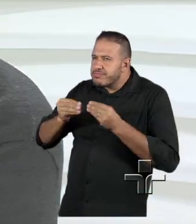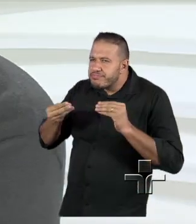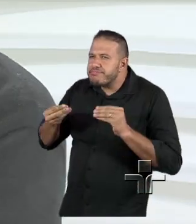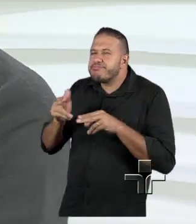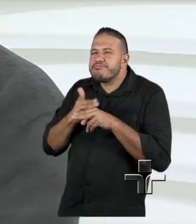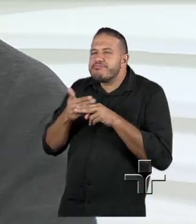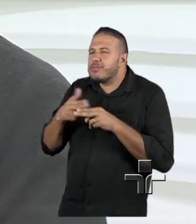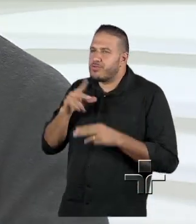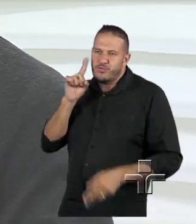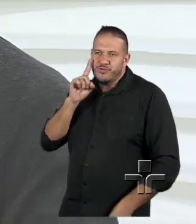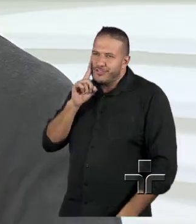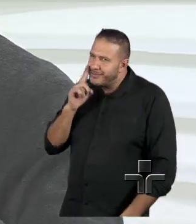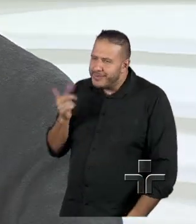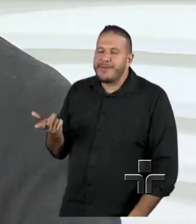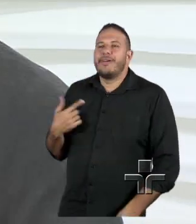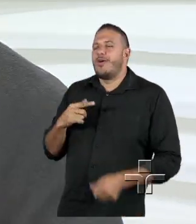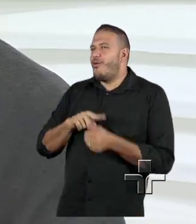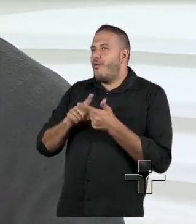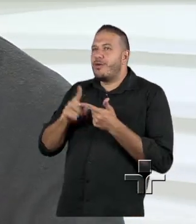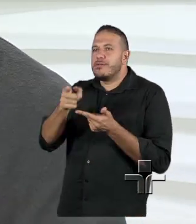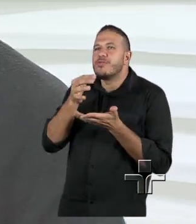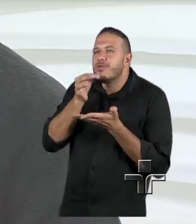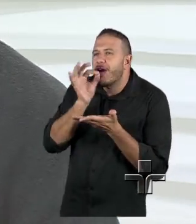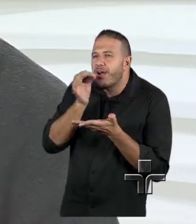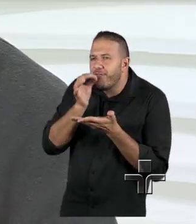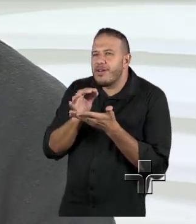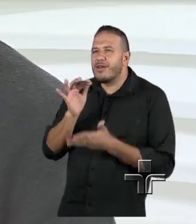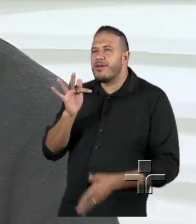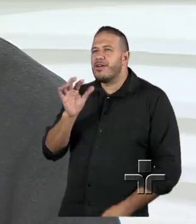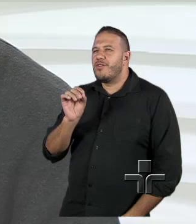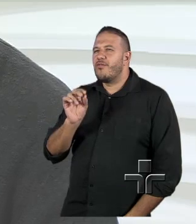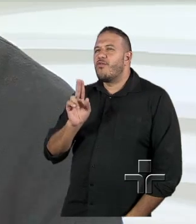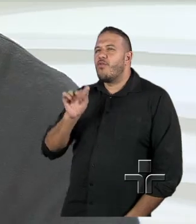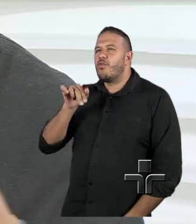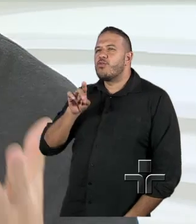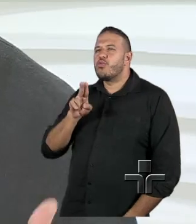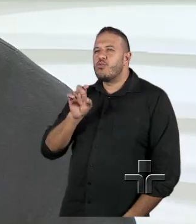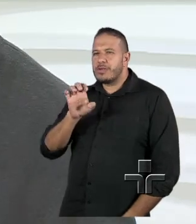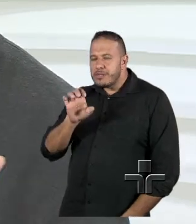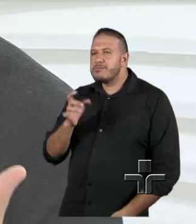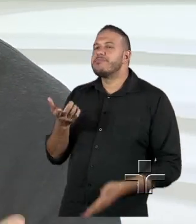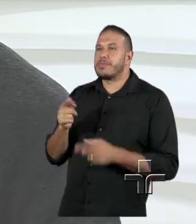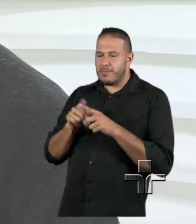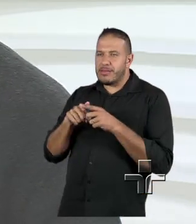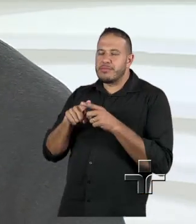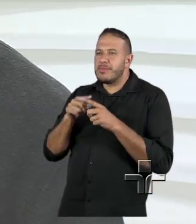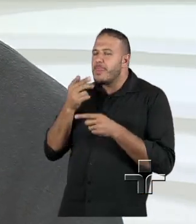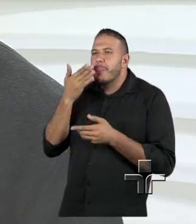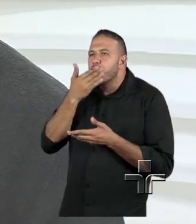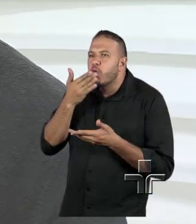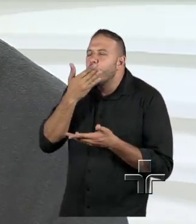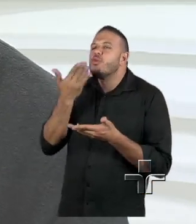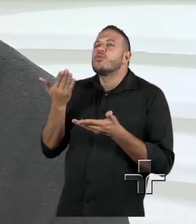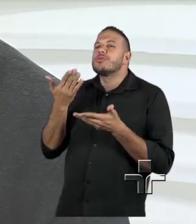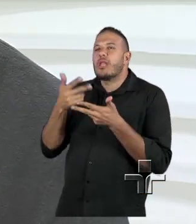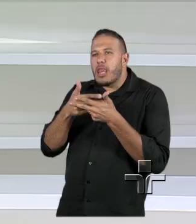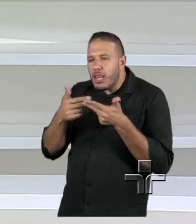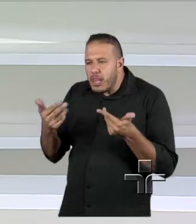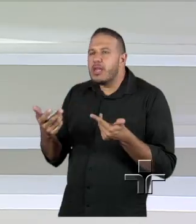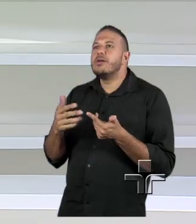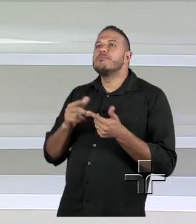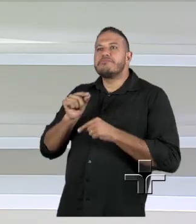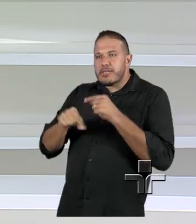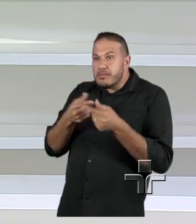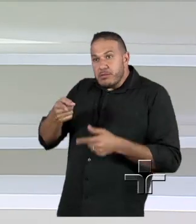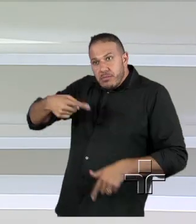chocolate do dia a dia, seja ali no café, no fondue, que são aqueles produtos ali de sobremesa, nós temos sorvetes espetaculares hoje, né?